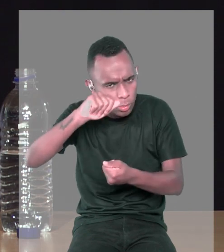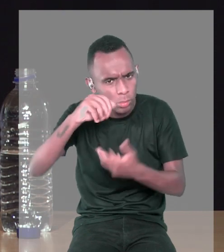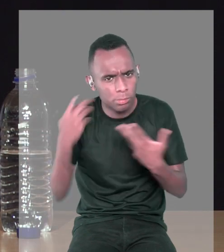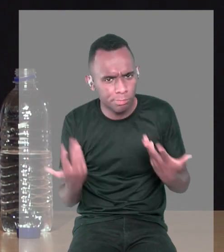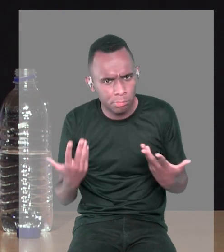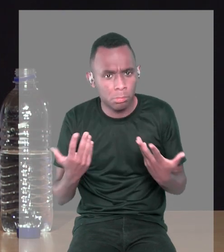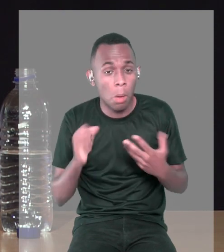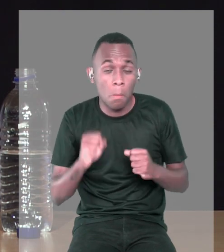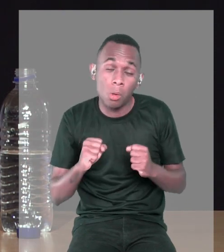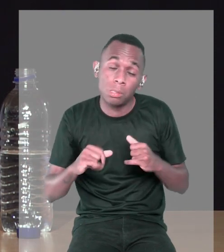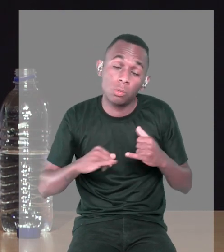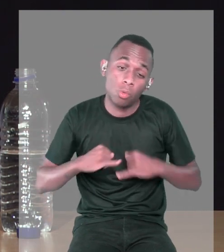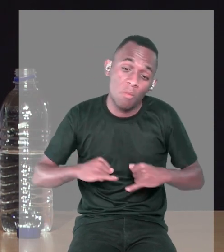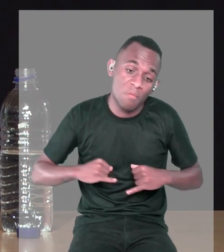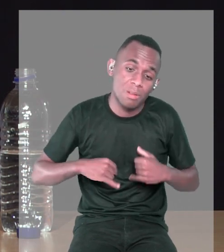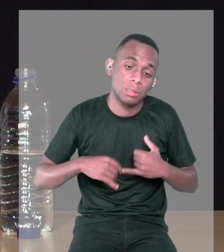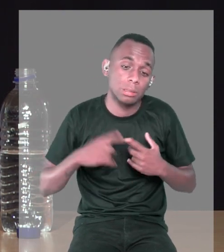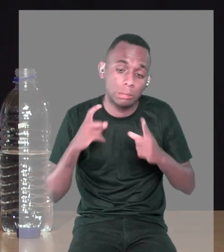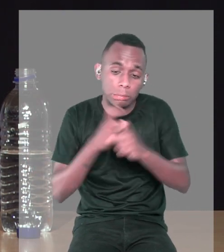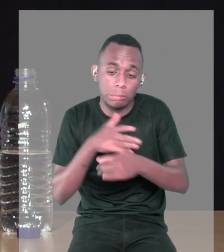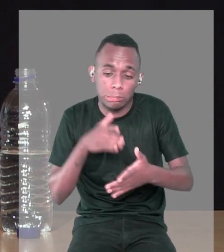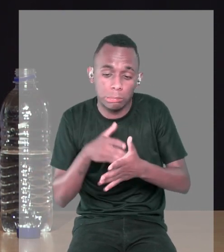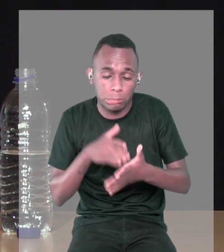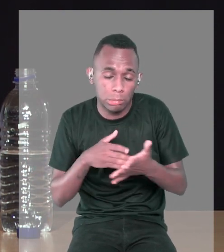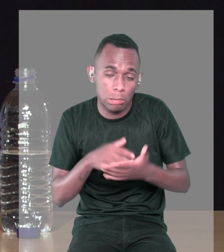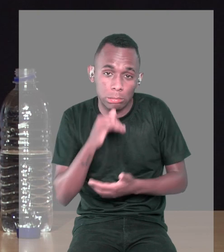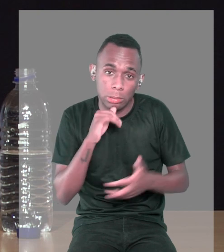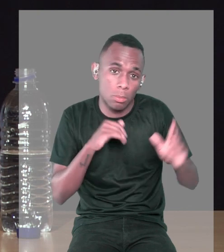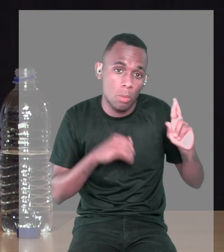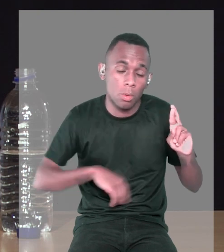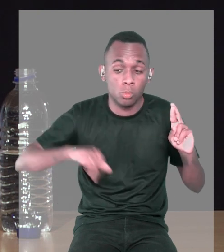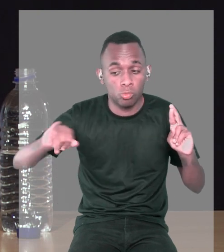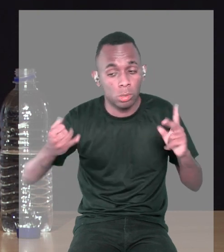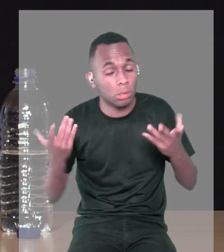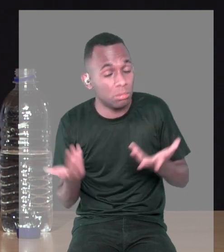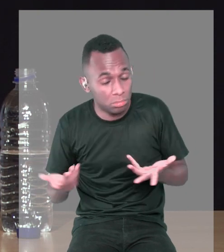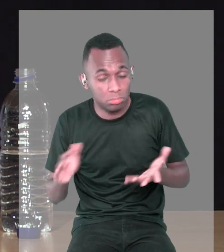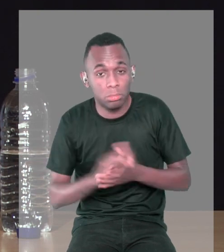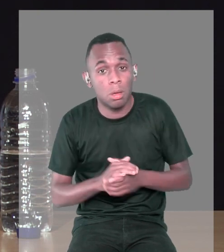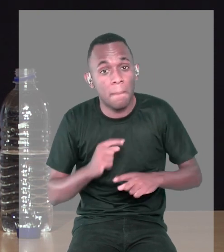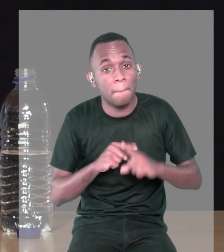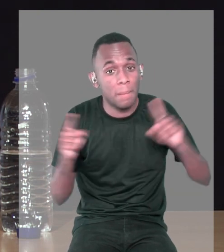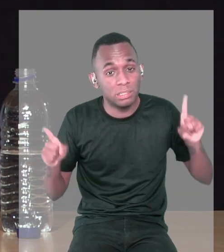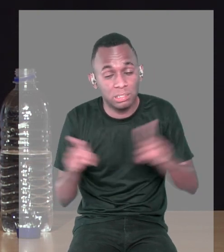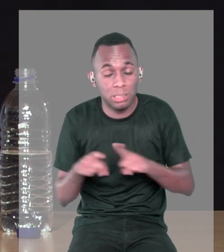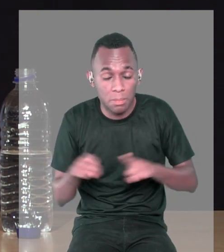entre outros. Mas pode também, e aí a história do André e da Doreen, para mim, é